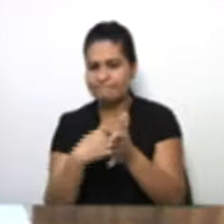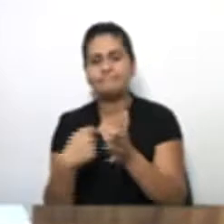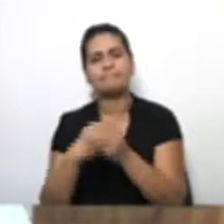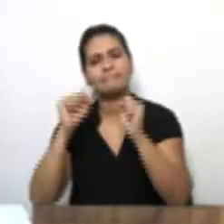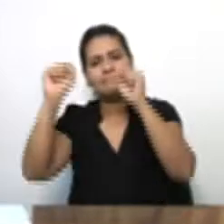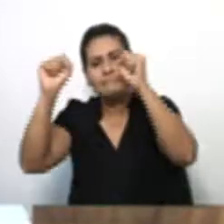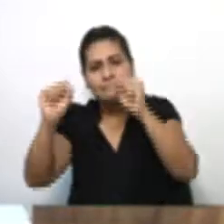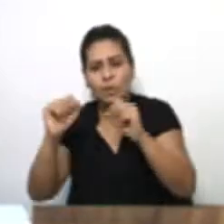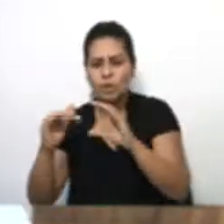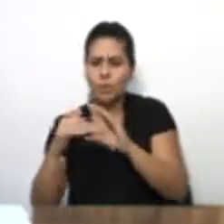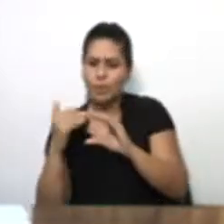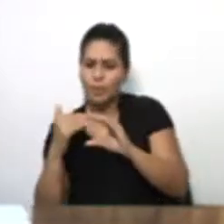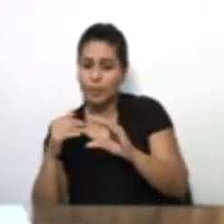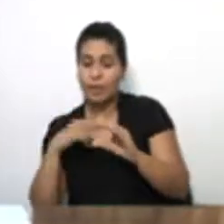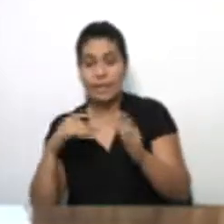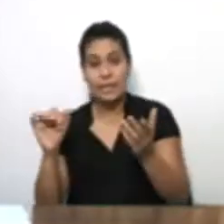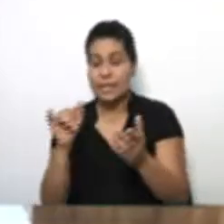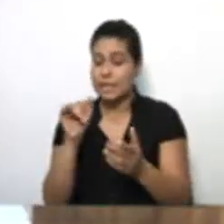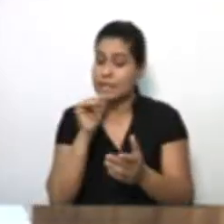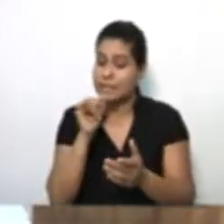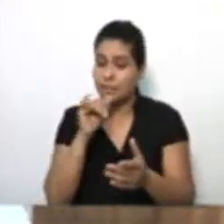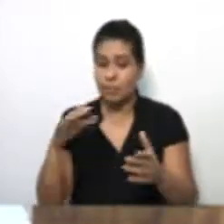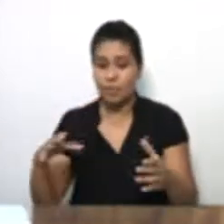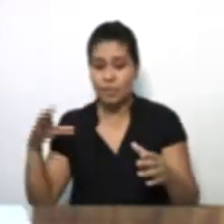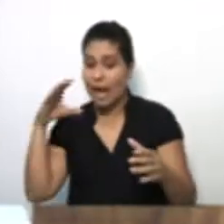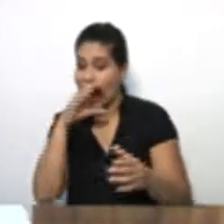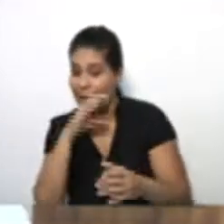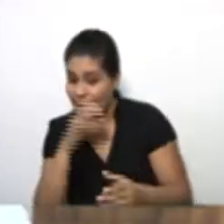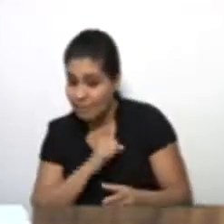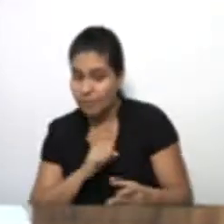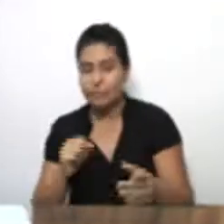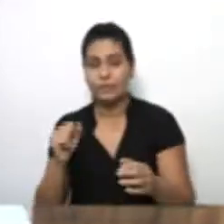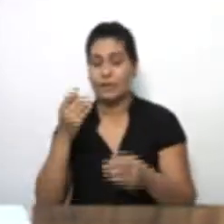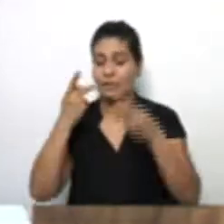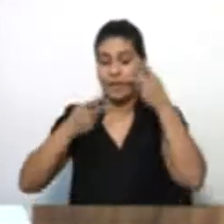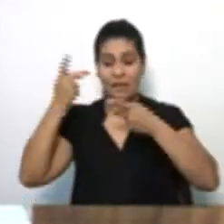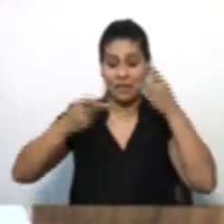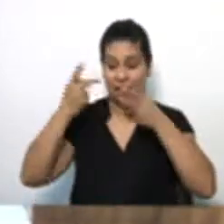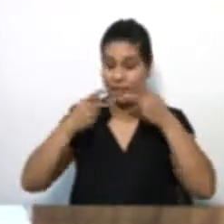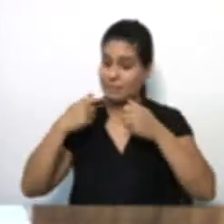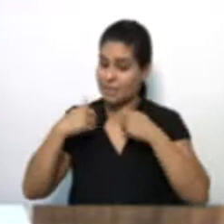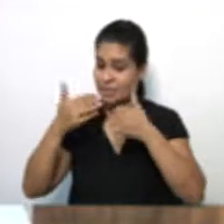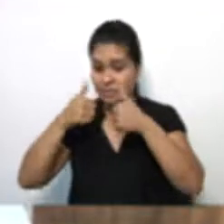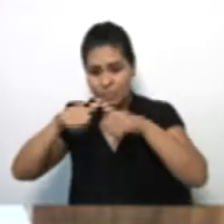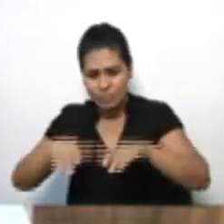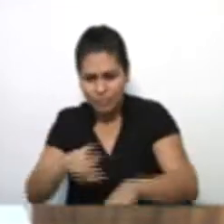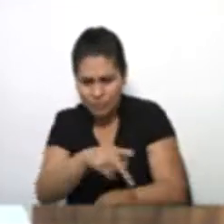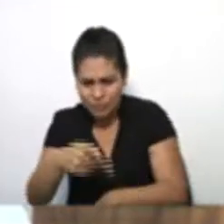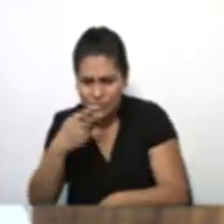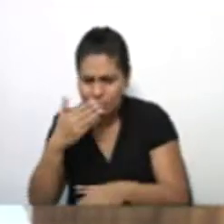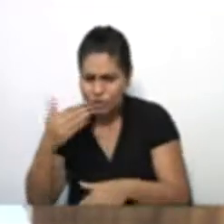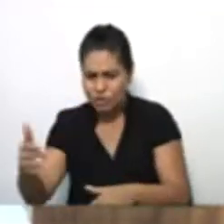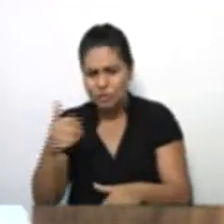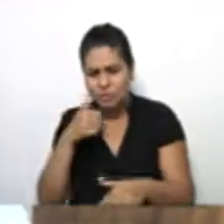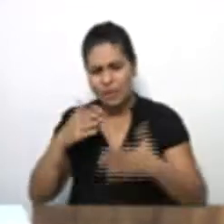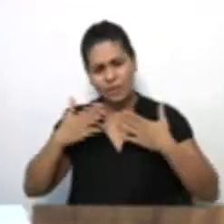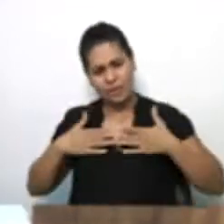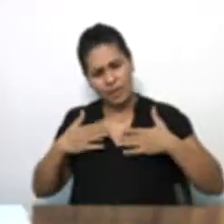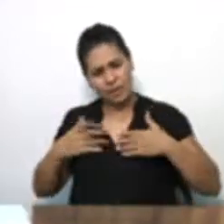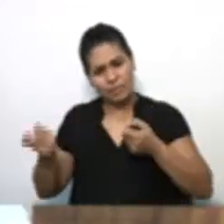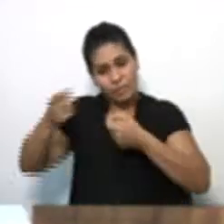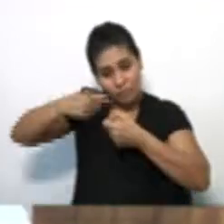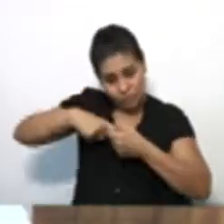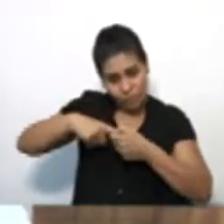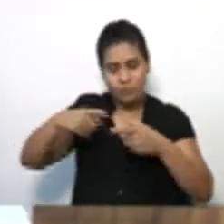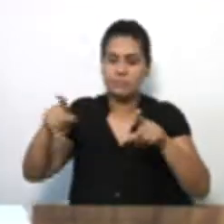Se nós, porventura, passarmos o conteúdo muito depressa, fale com o professor presencial, que nós voltaremos no